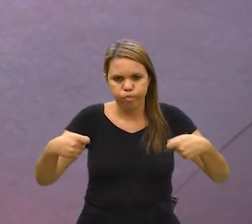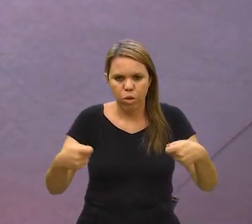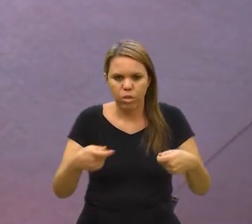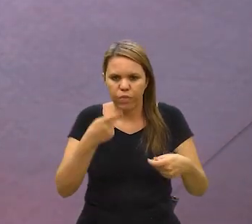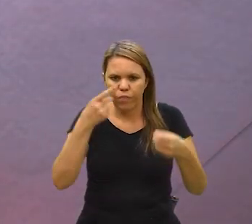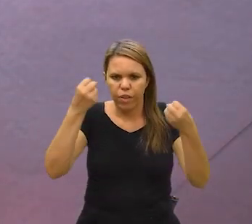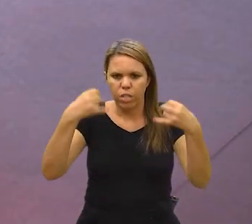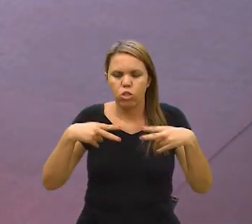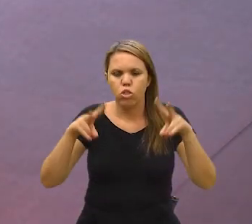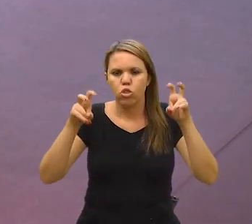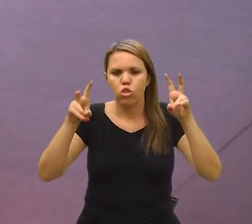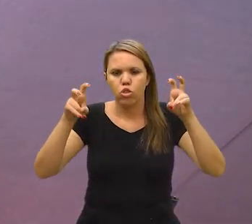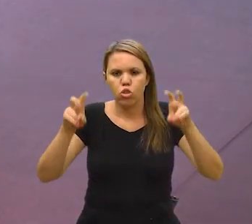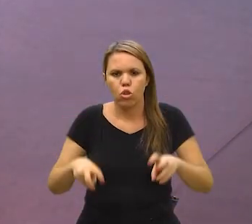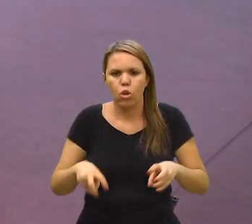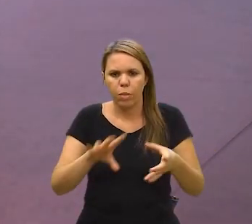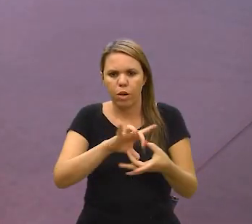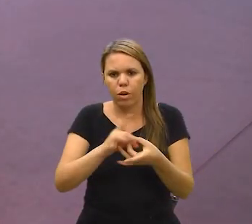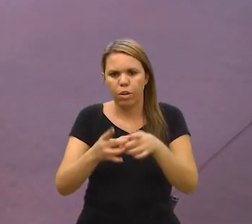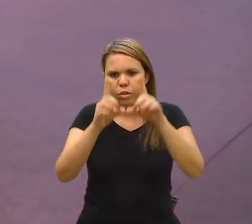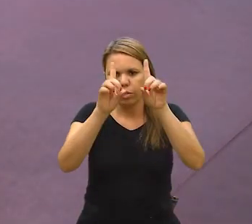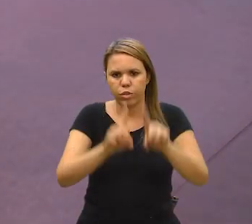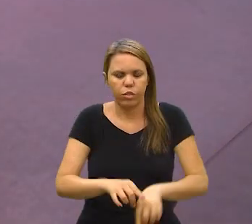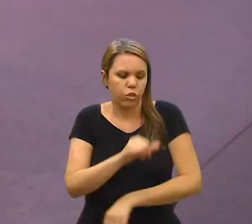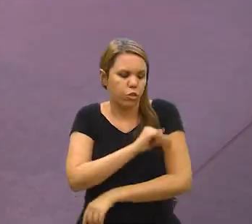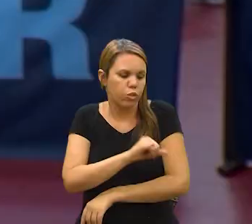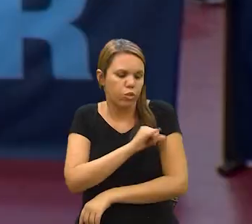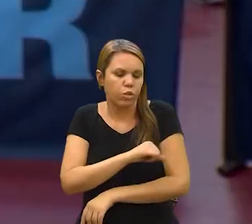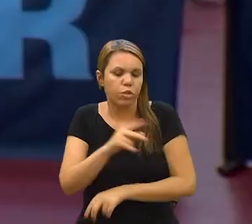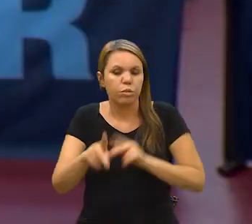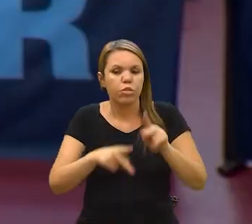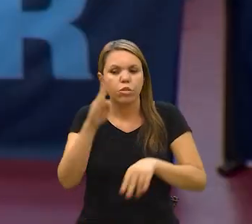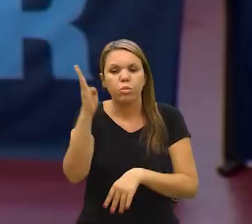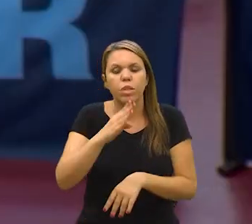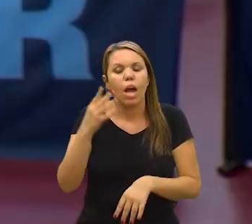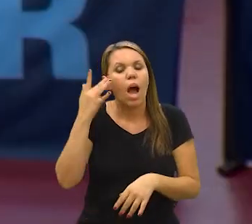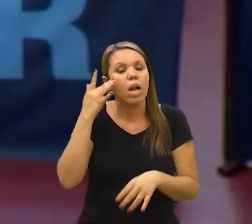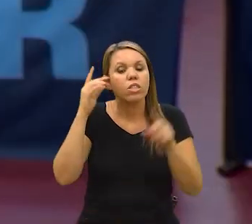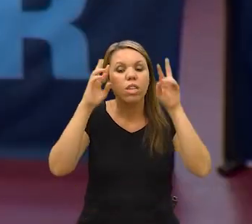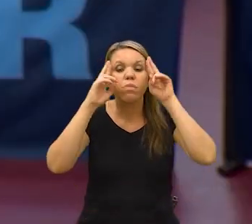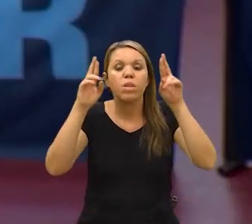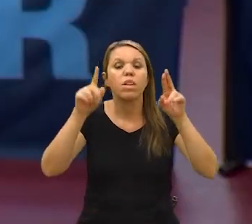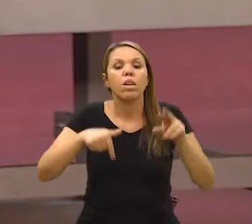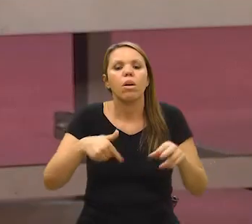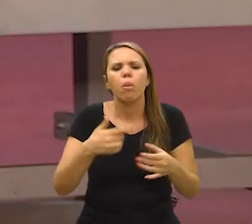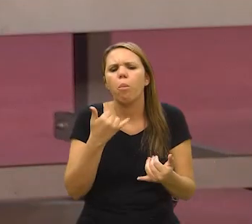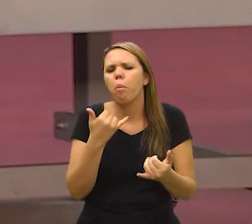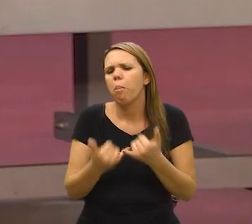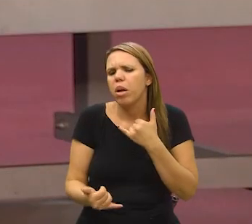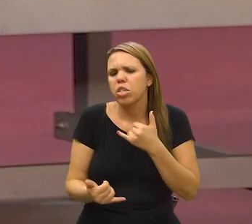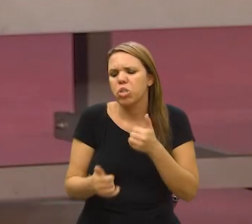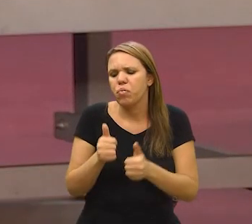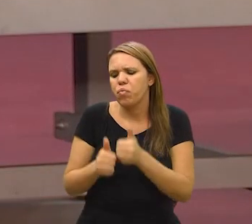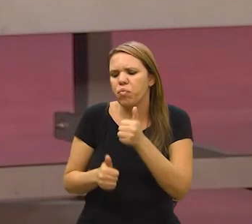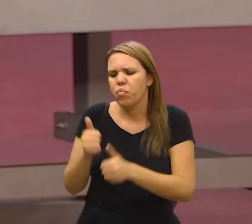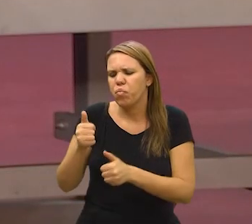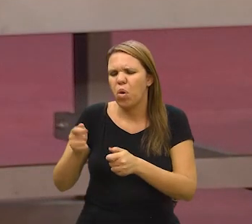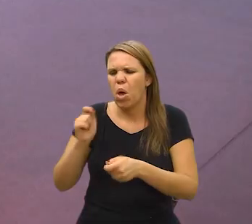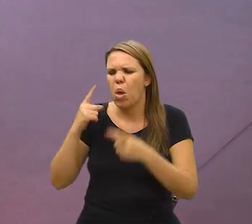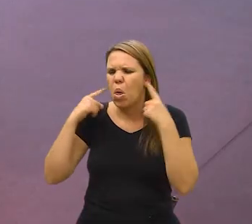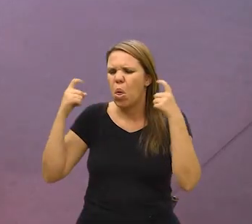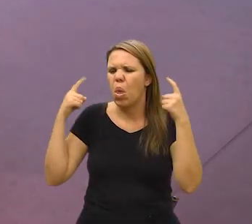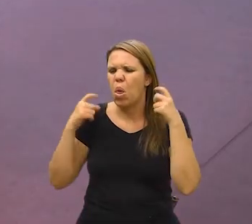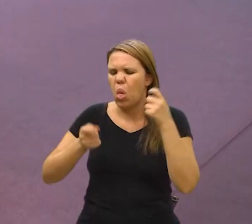e a gente estava falando sobre os Jogos Paralímpicos do Rio de Janeiro. E aí, os brasileiros respeitaram isso ou parecia uma partida de futebol